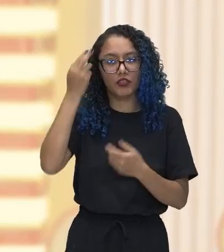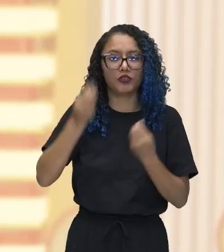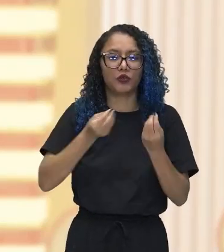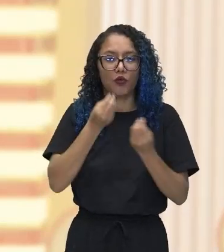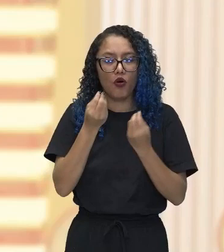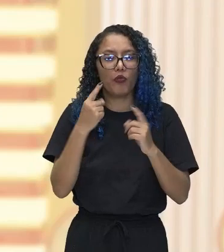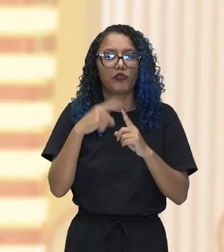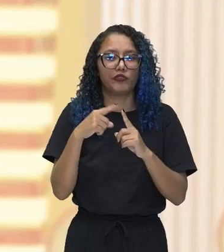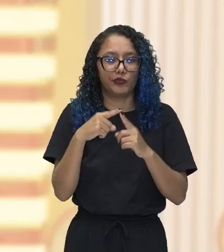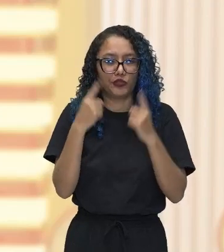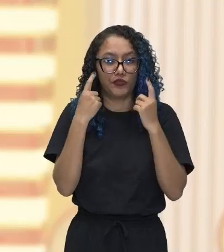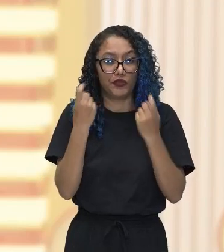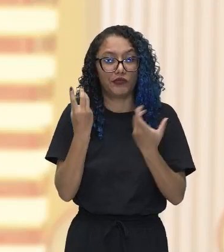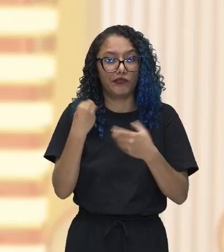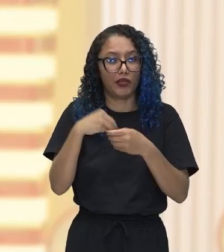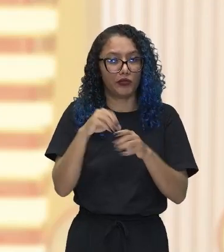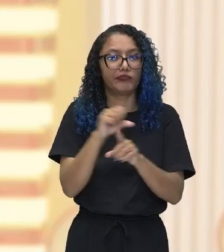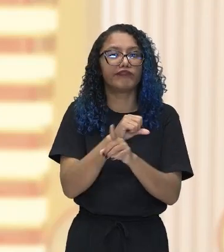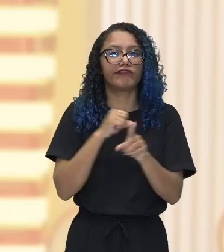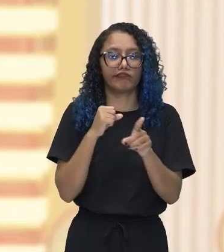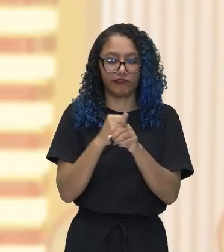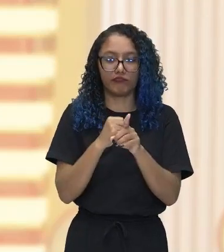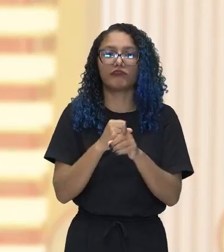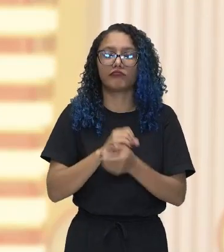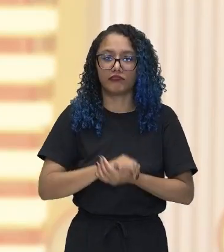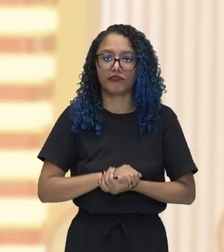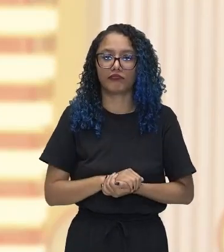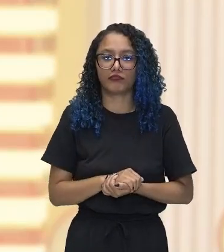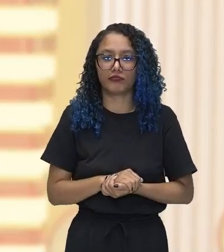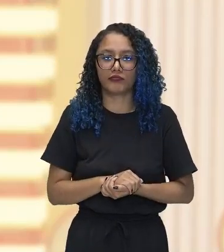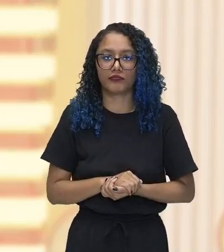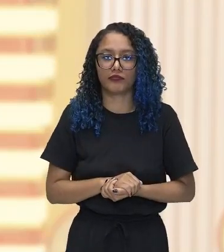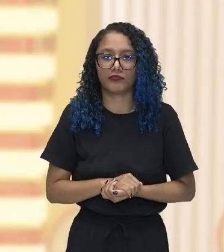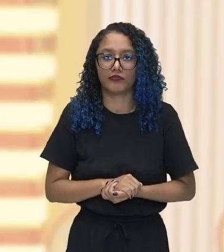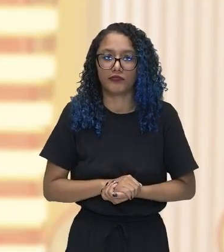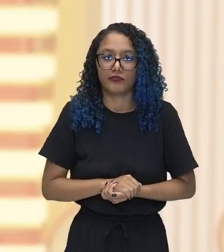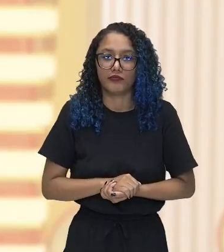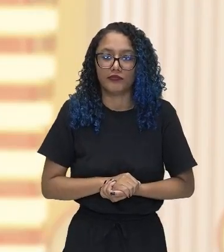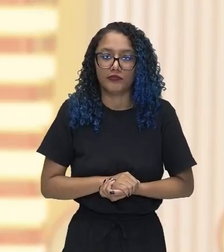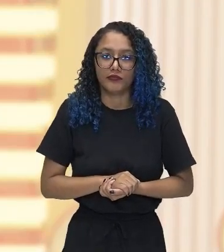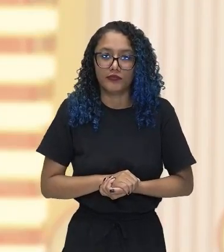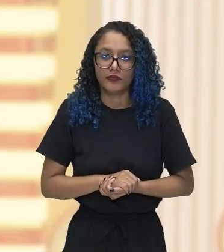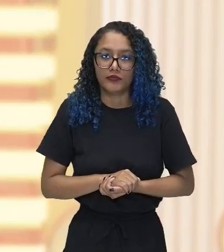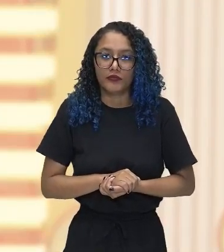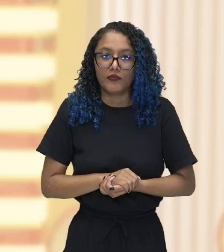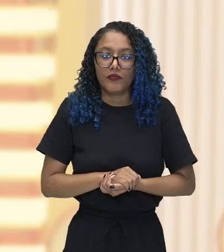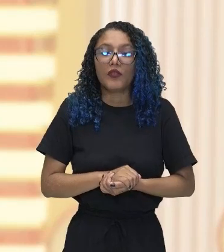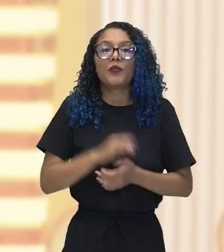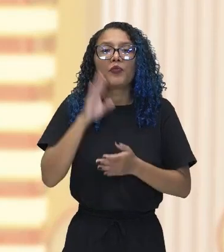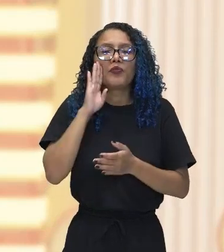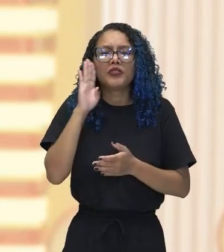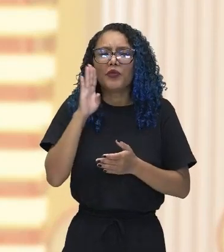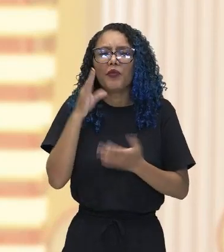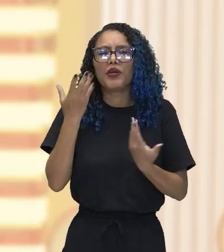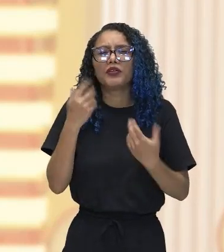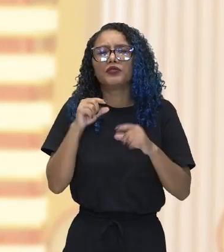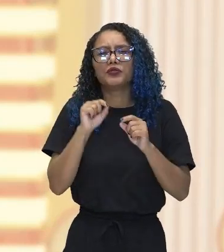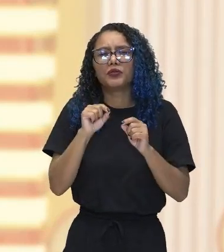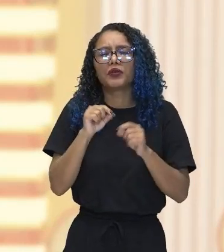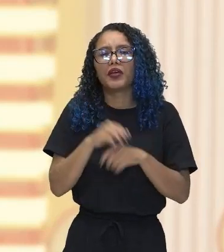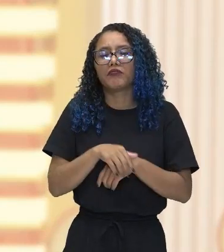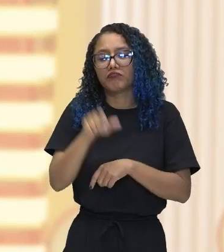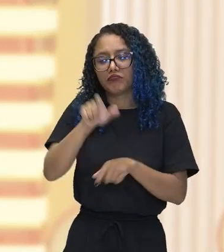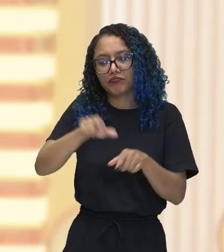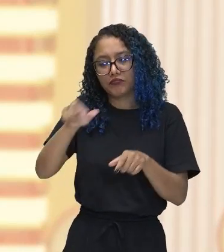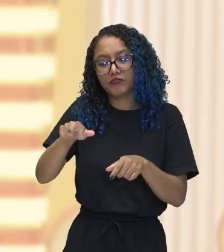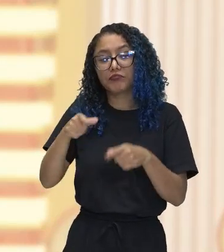violência, então, na nossa sociedade, não é mesmo? Principalmente para com aqueles, né, que merecem, não é